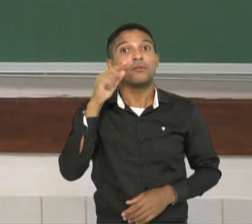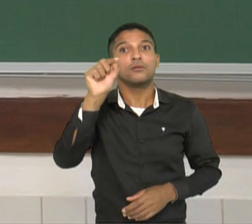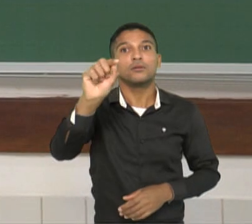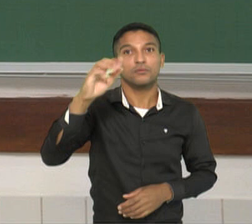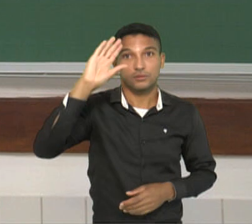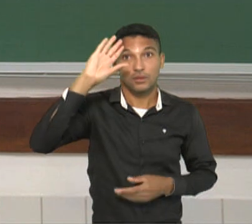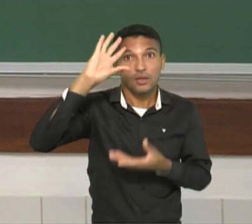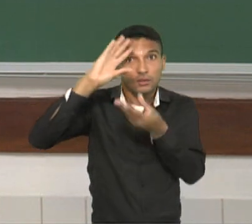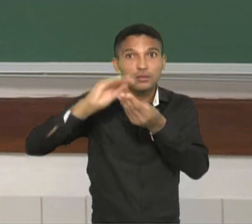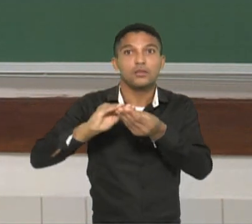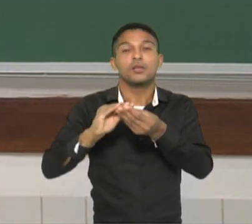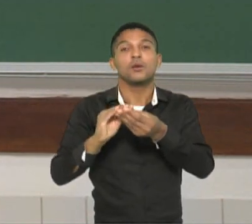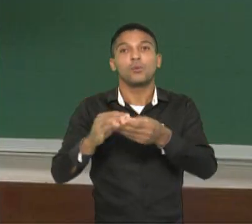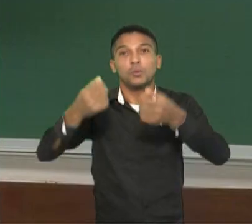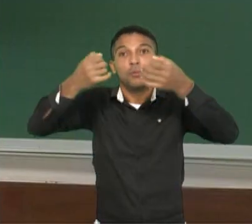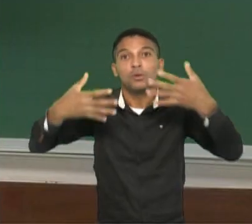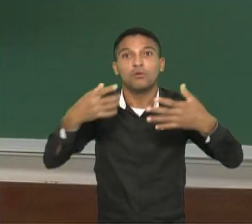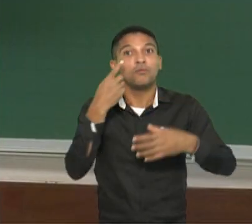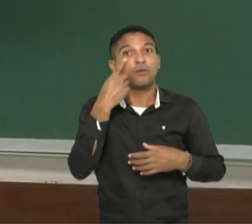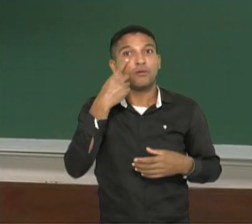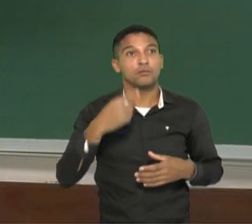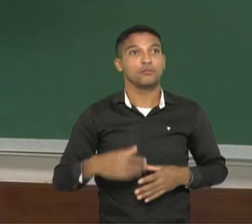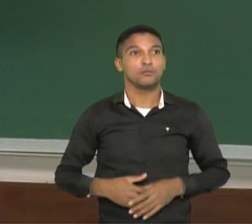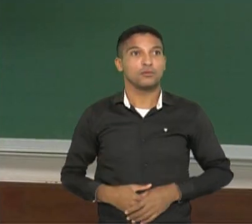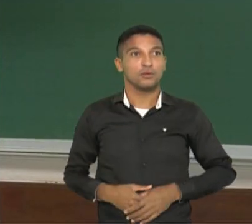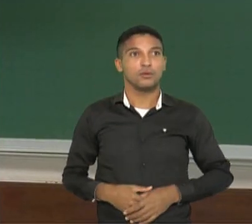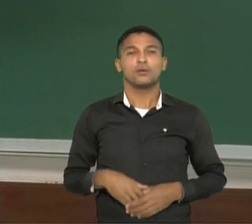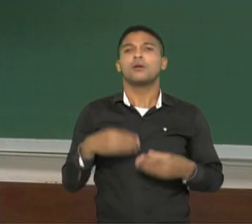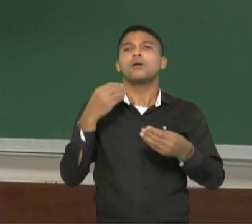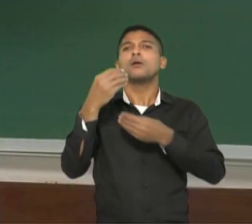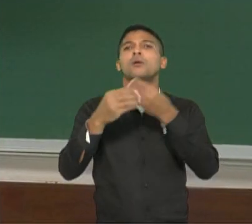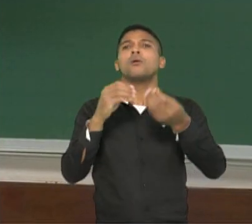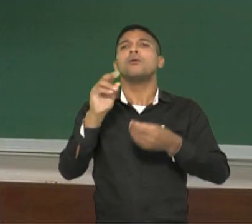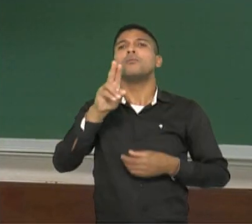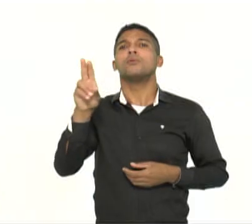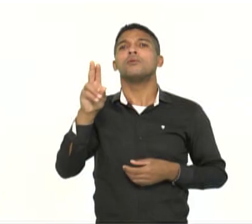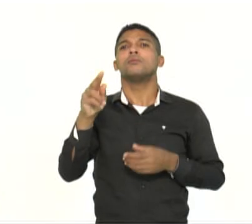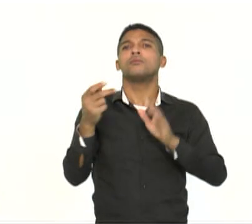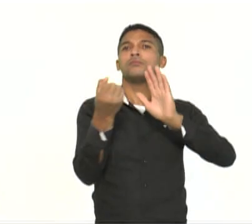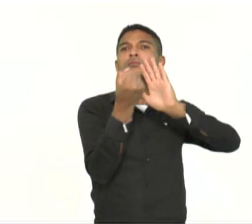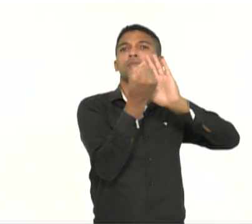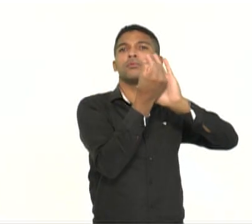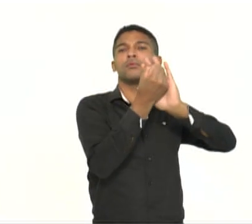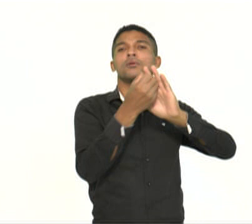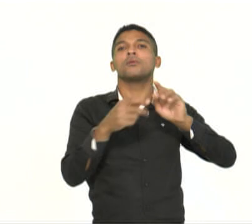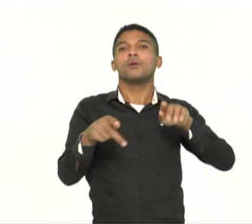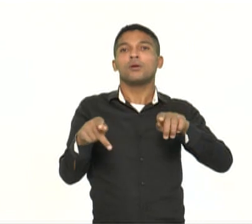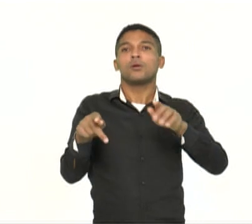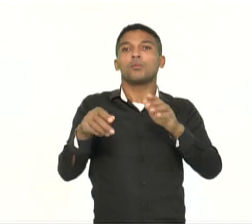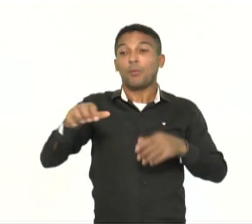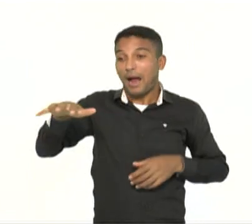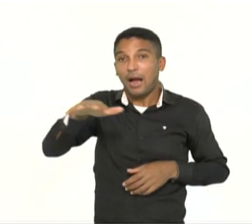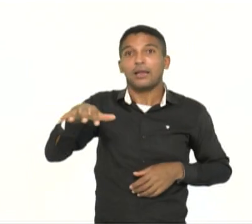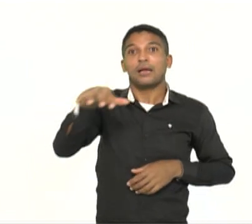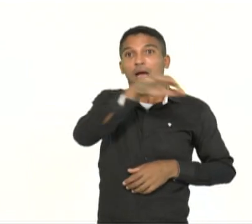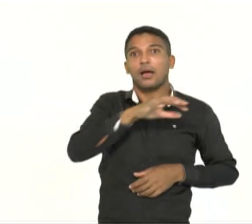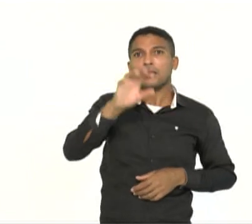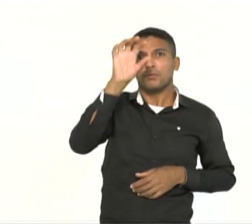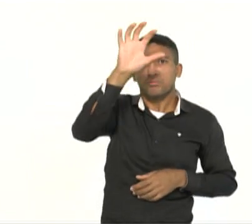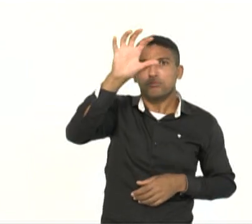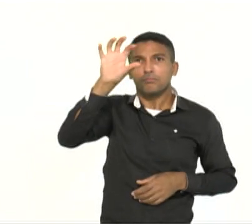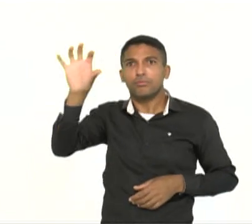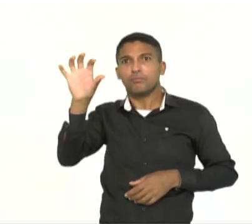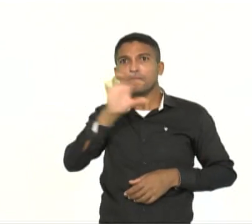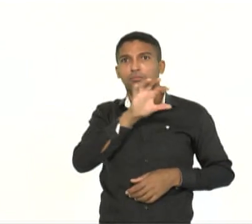que nós trabalhamos até agora. Como são chamadas as áreas localizadas entre os domínios morfoclimáticos brasileiros? Vamos